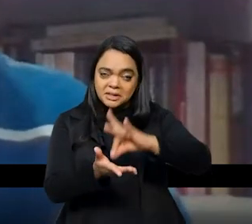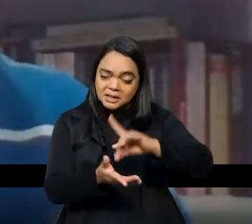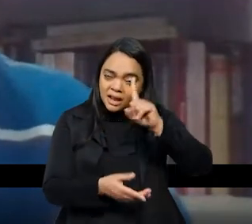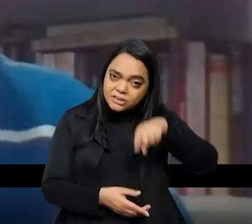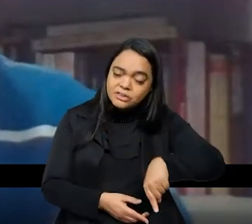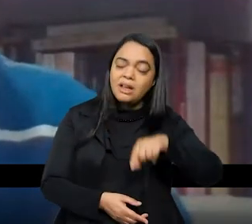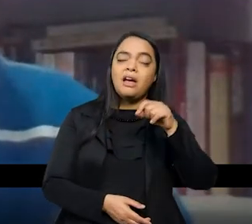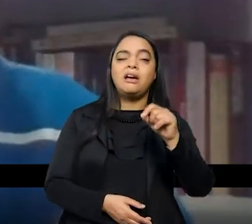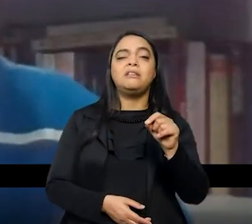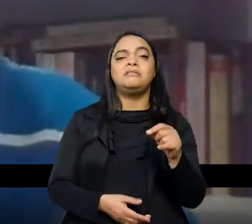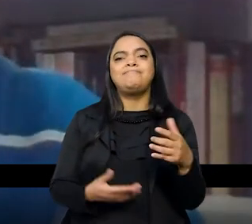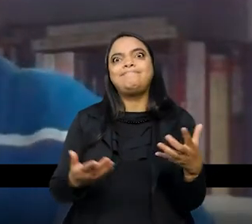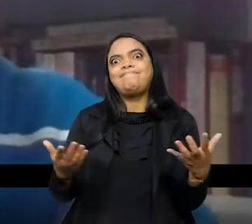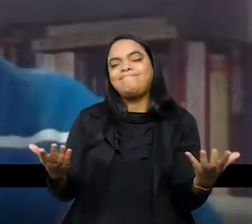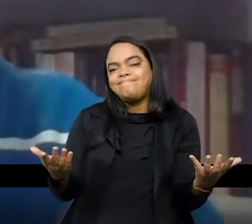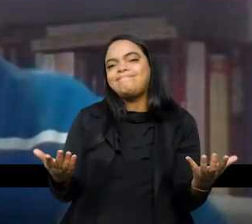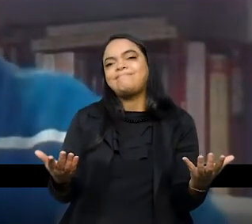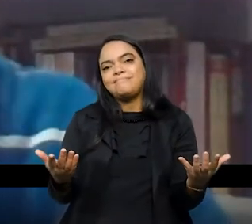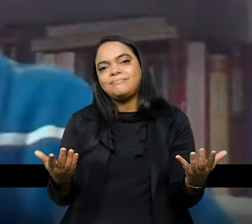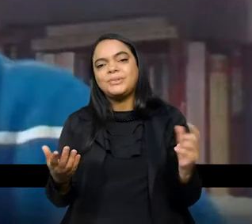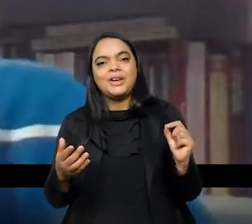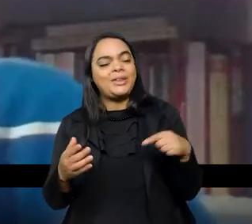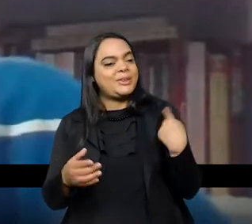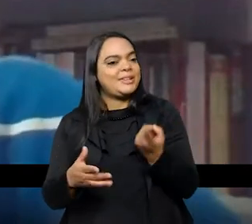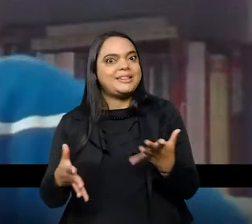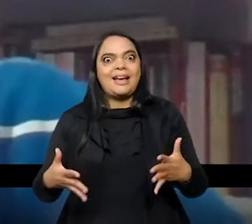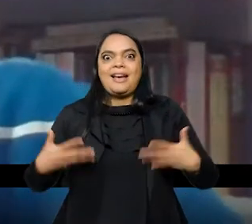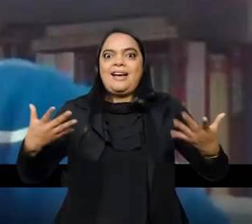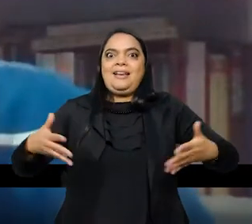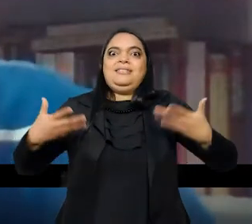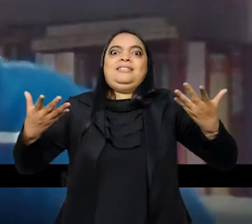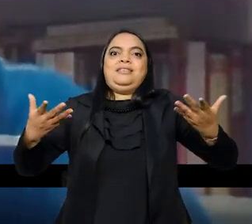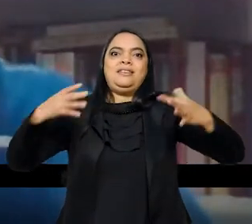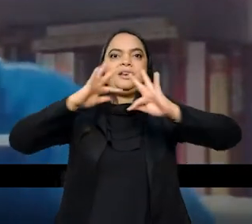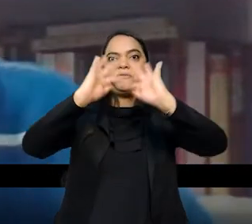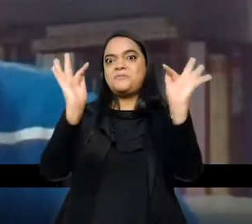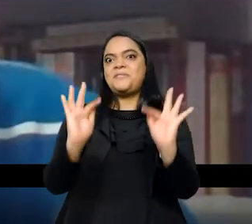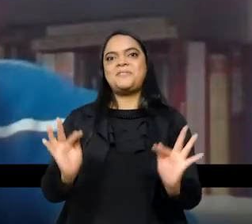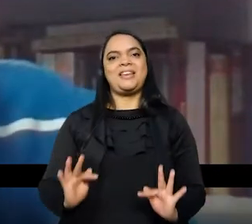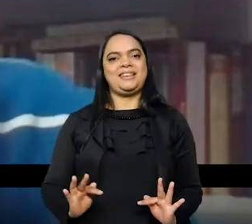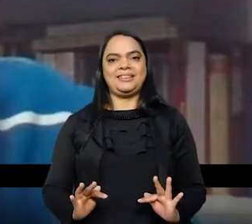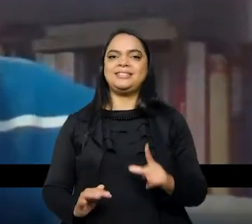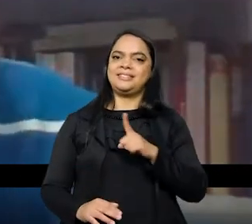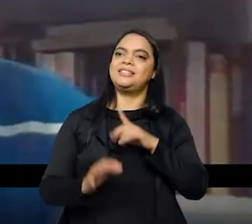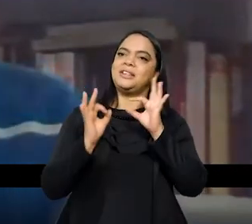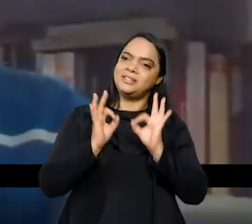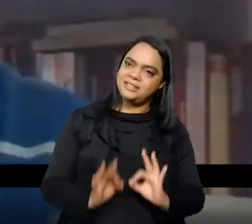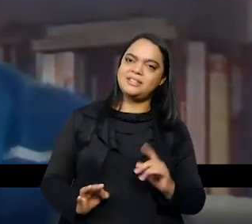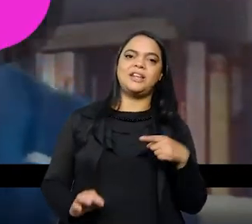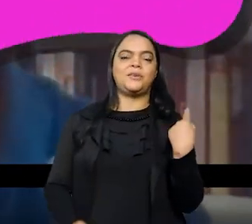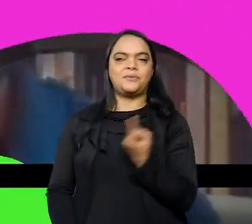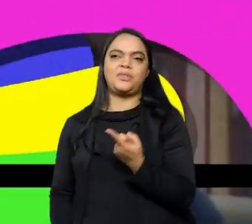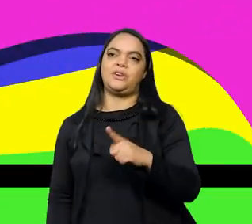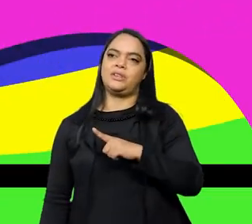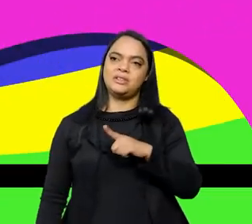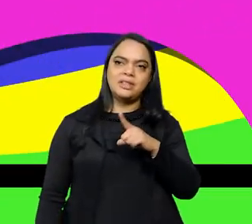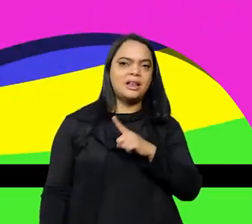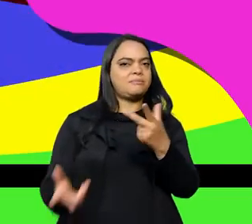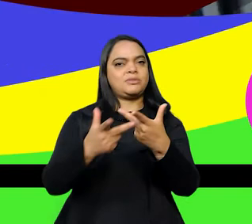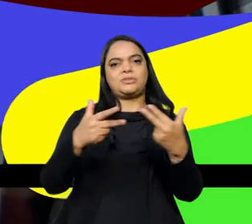que nos anima muito, né? Que deixa feliz, eu tenho certeza que vamos ter coisas